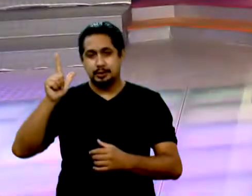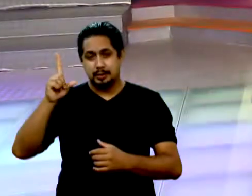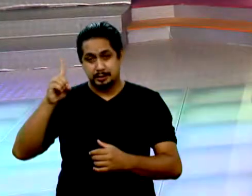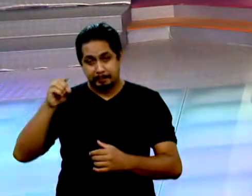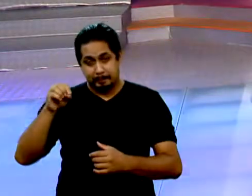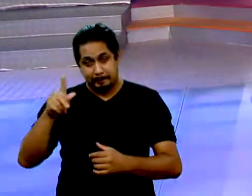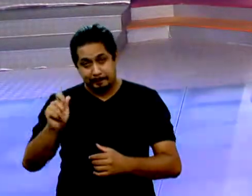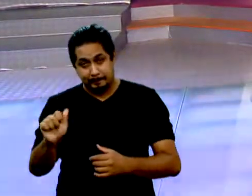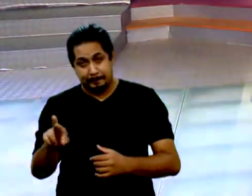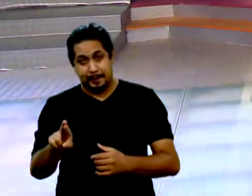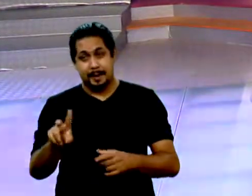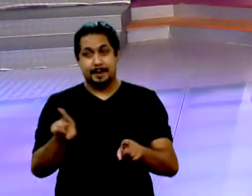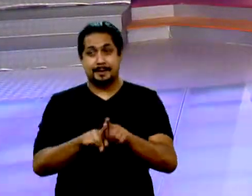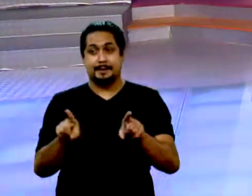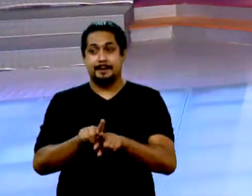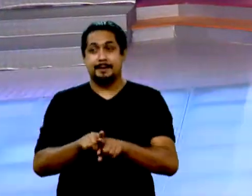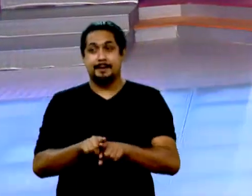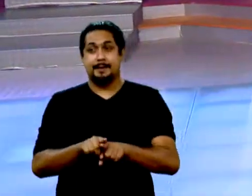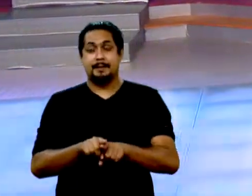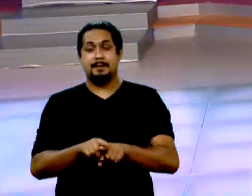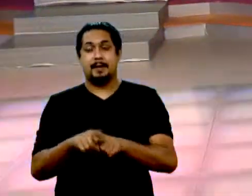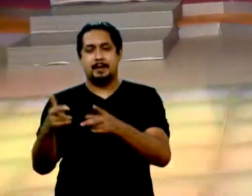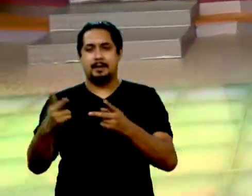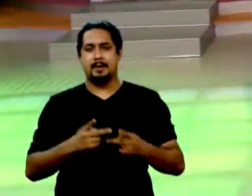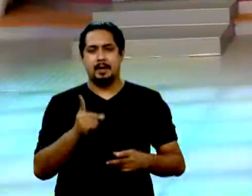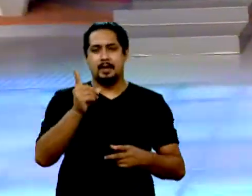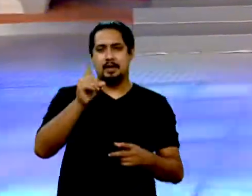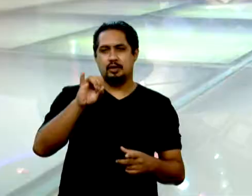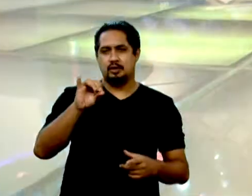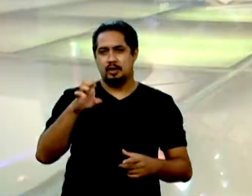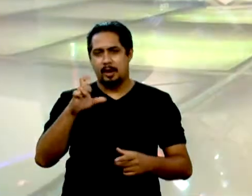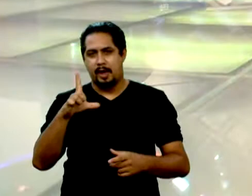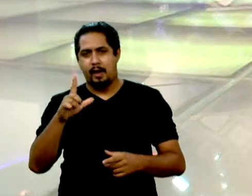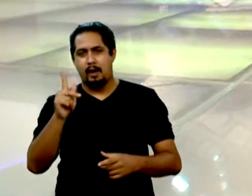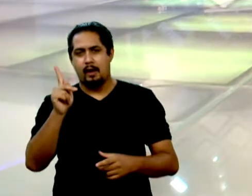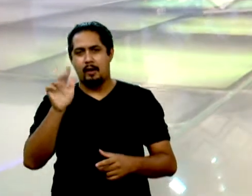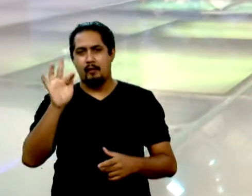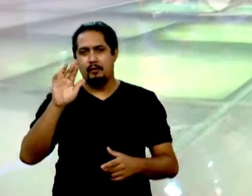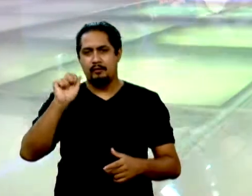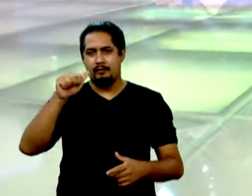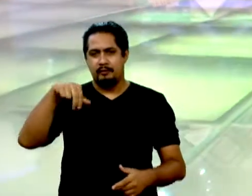vamos receber meu amigo Diel França. Fala aí,